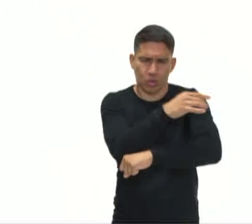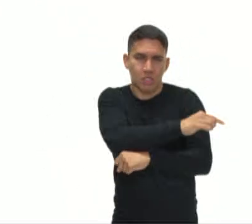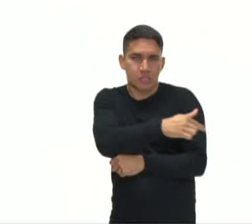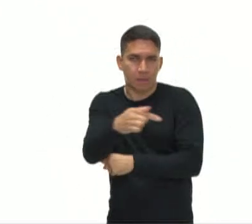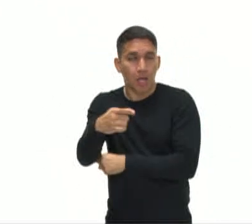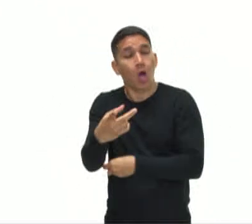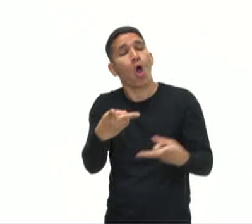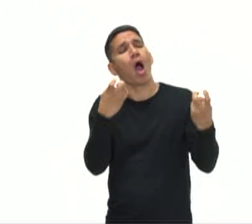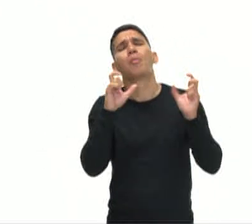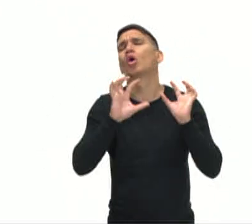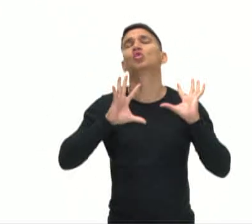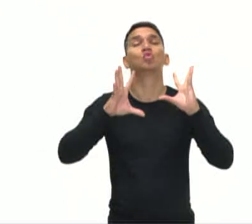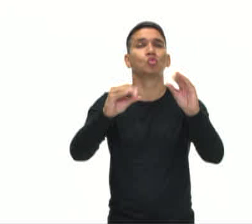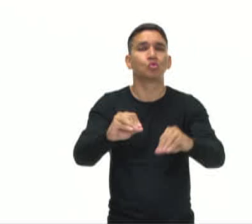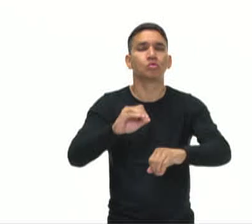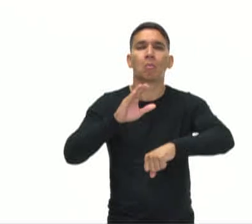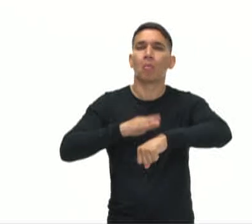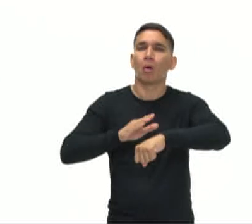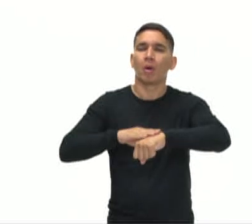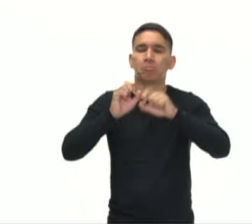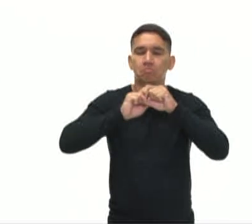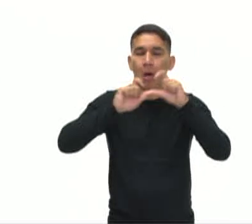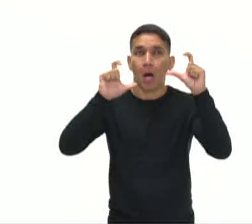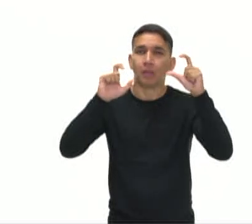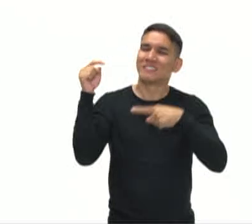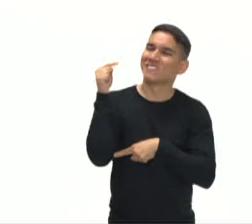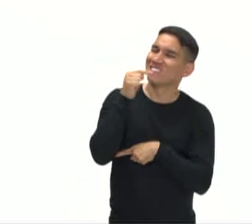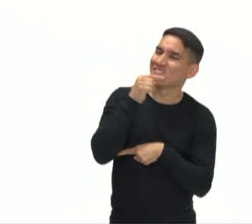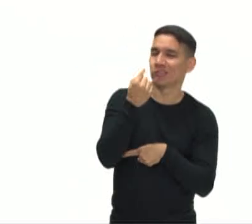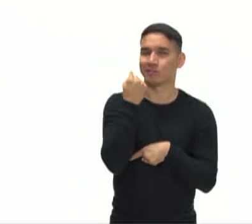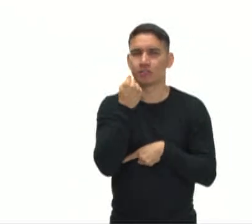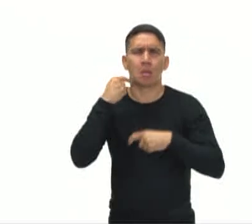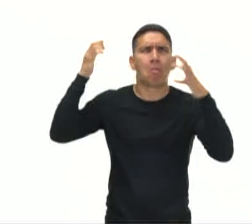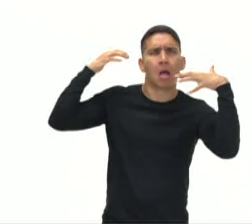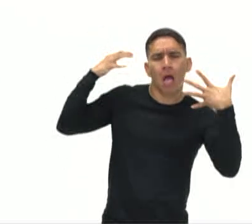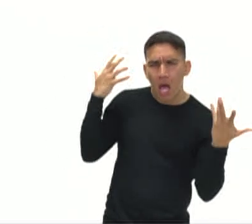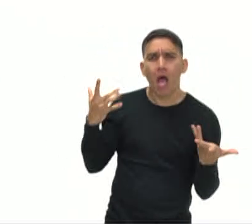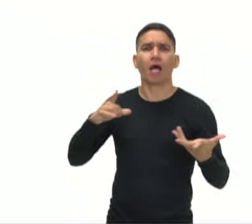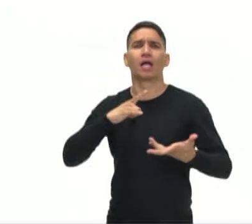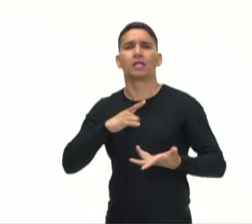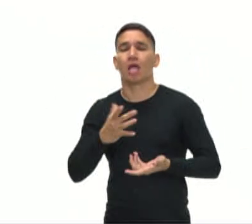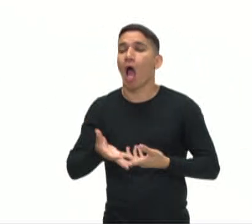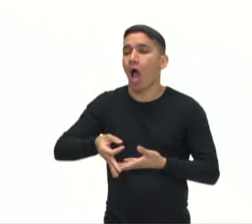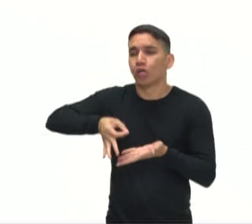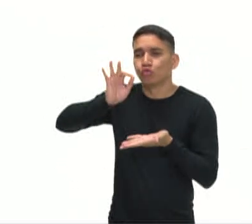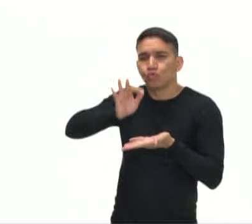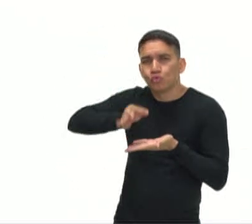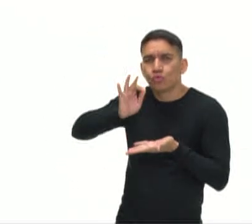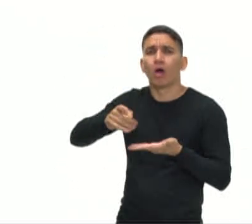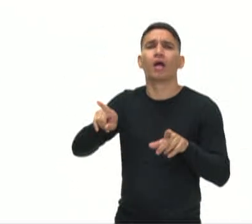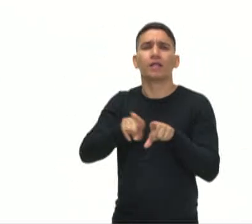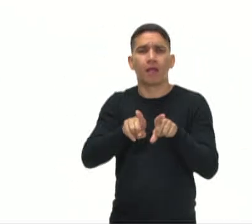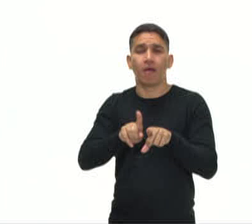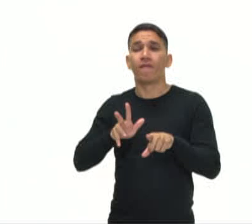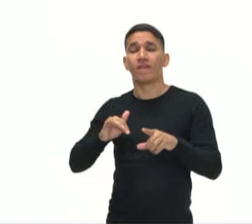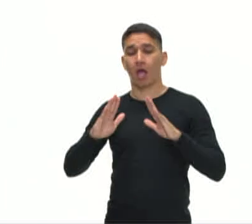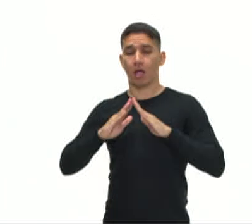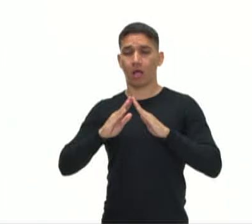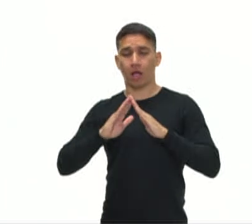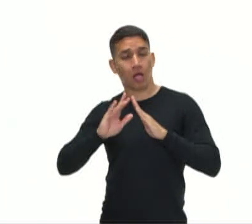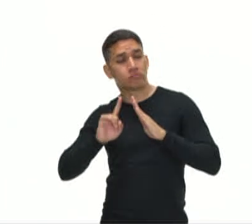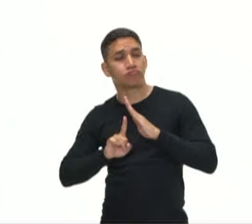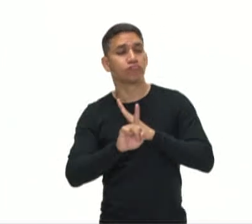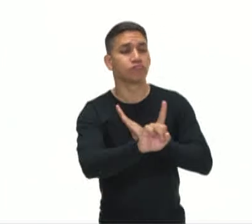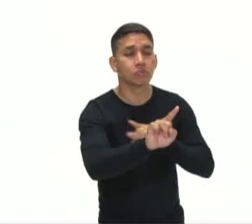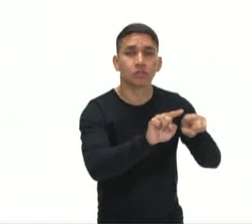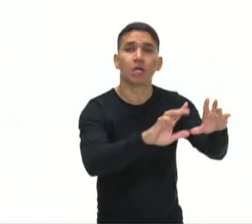Ao acordar, você escova os dentes, toma banho, faz sua primeira refeição do dia e desloque-se para a escola ou para o trabalho. Como